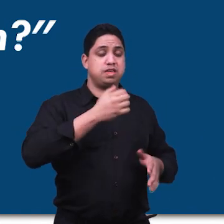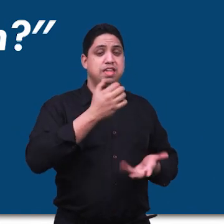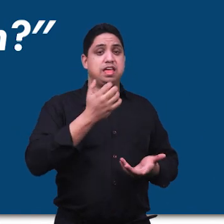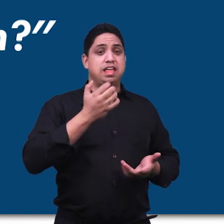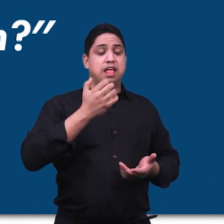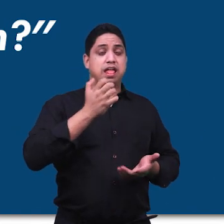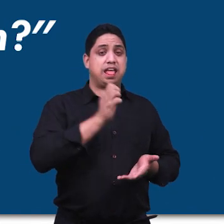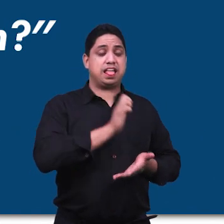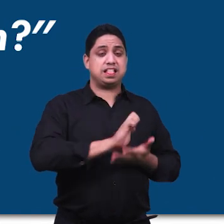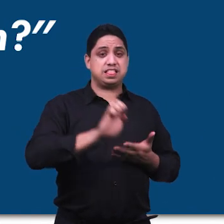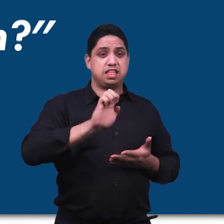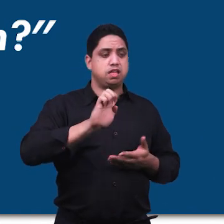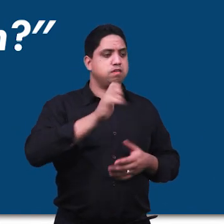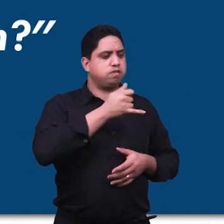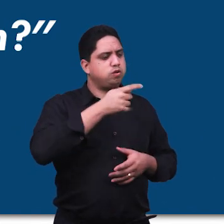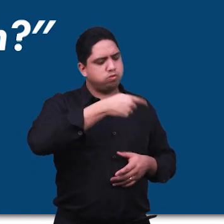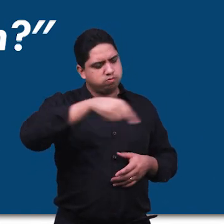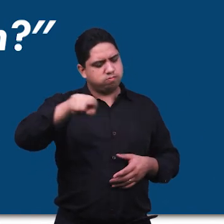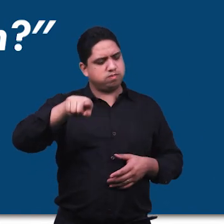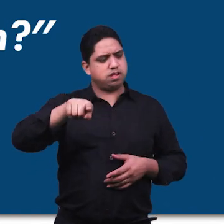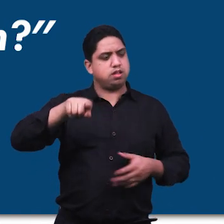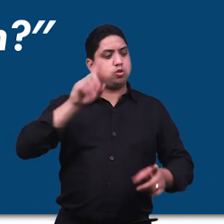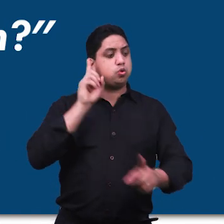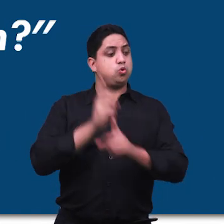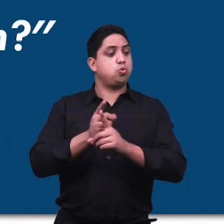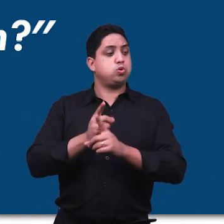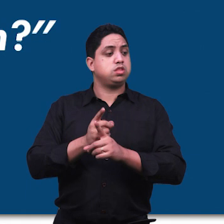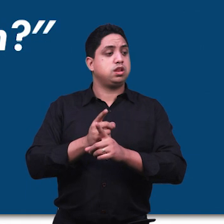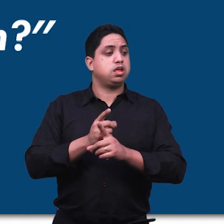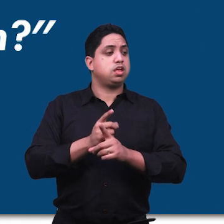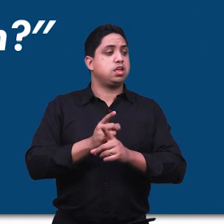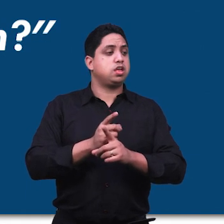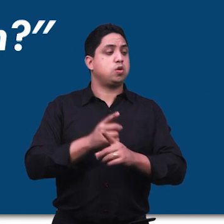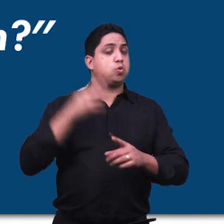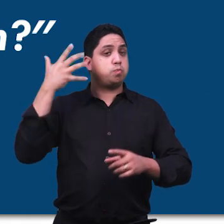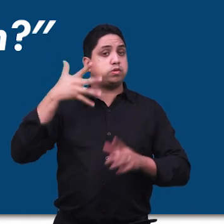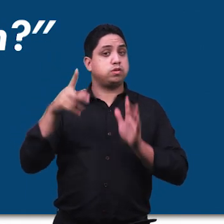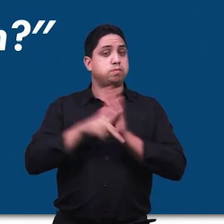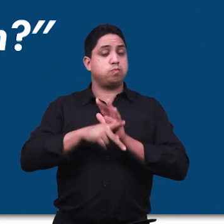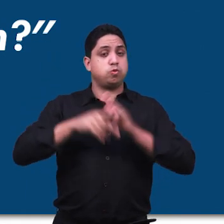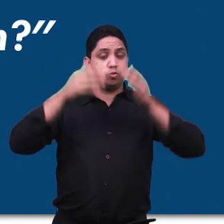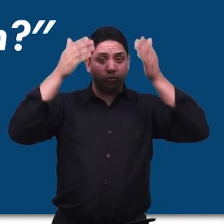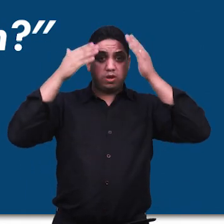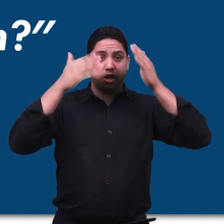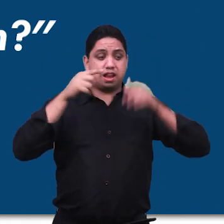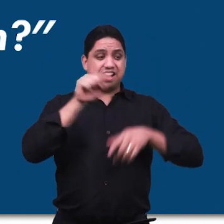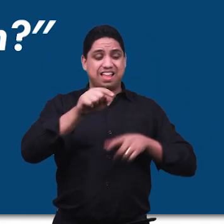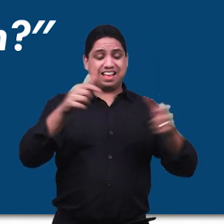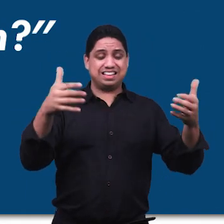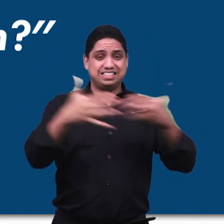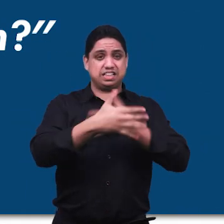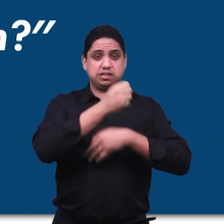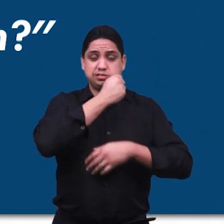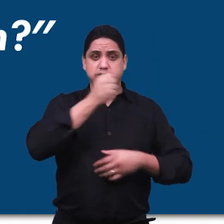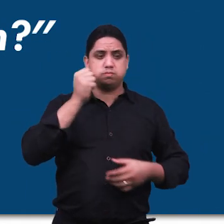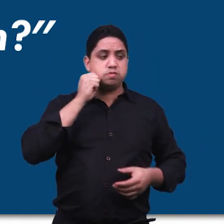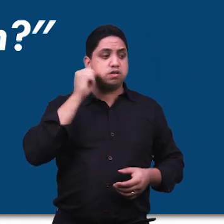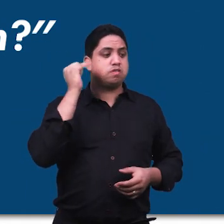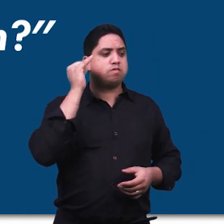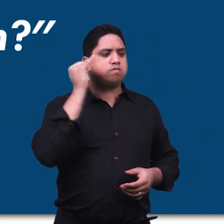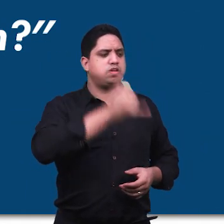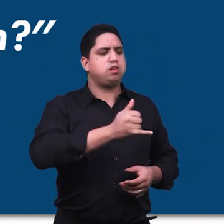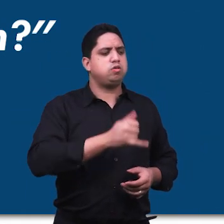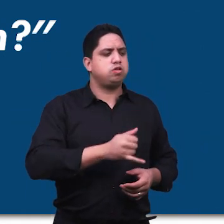Tesbita, levanta-te só para te encontrares com os mensageiros do rei de Samaria, e diz-lhe, porventura